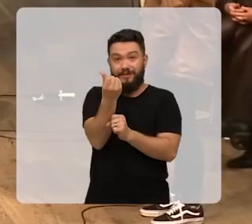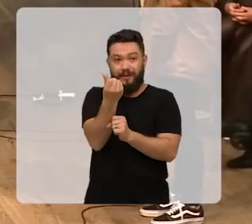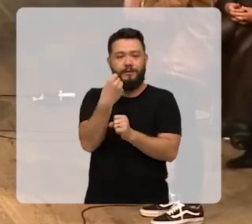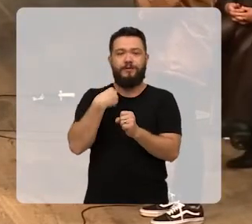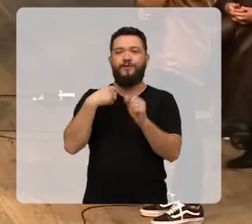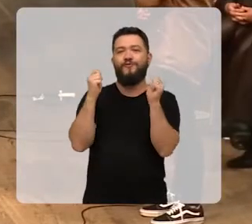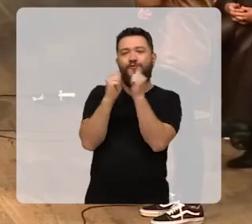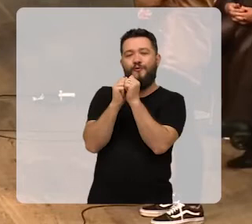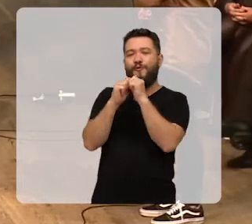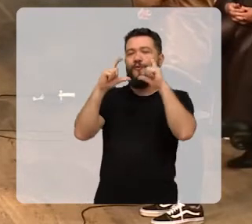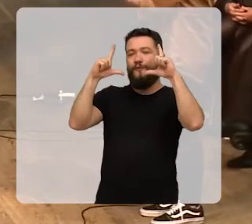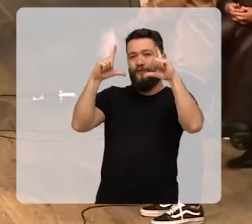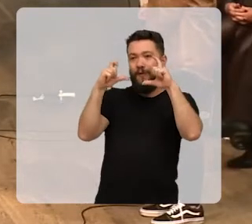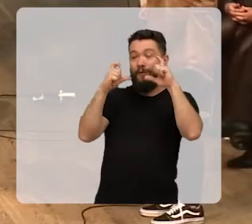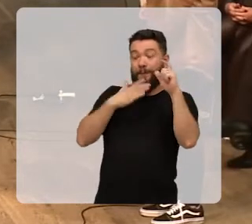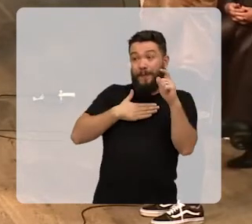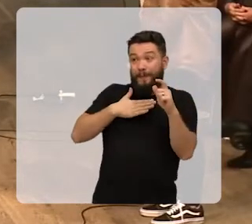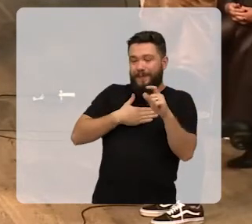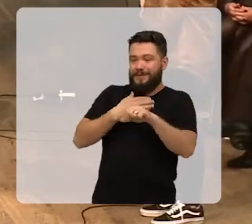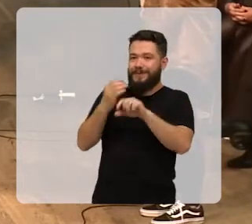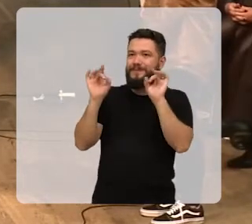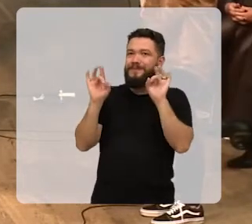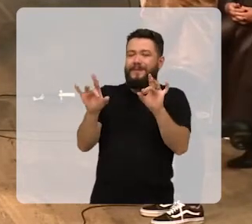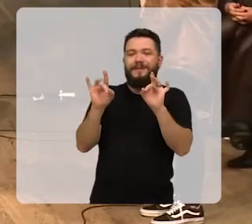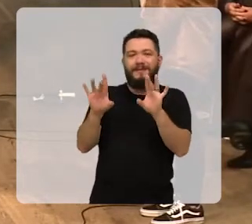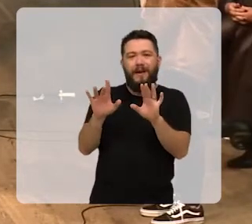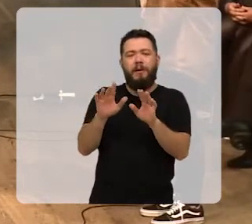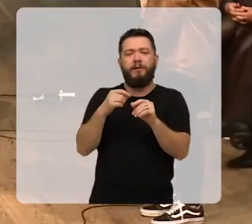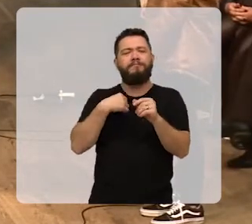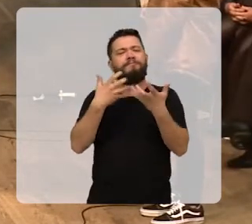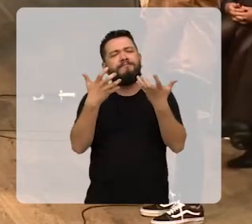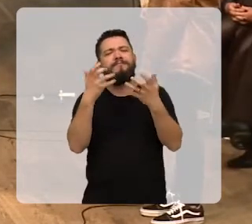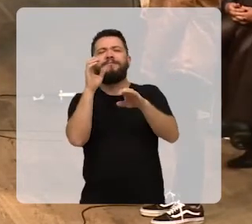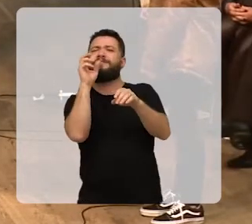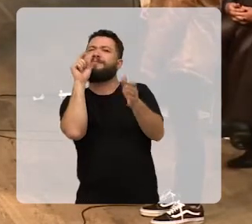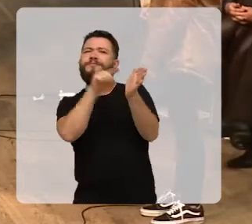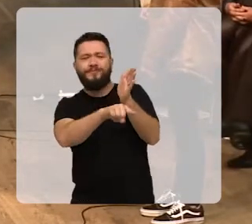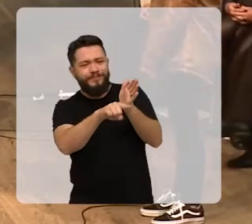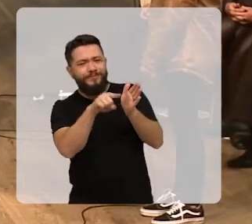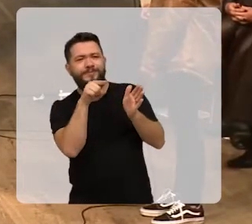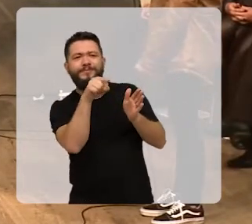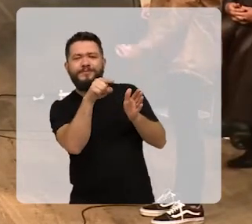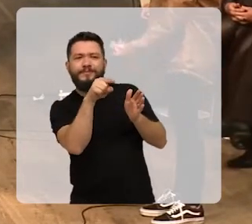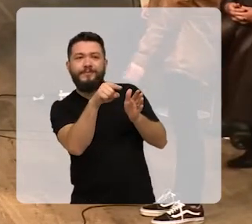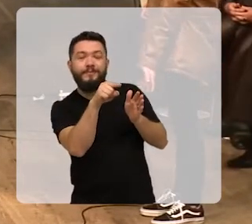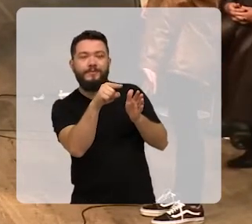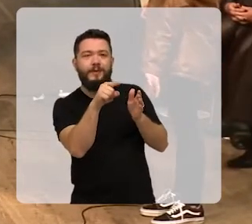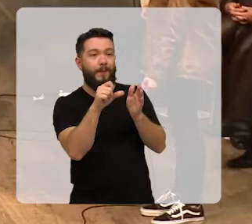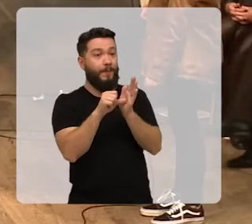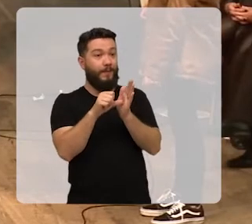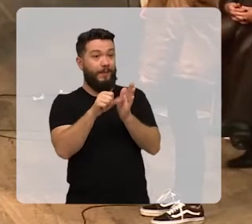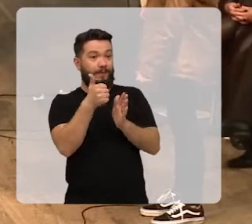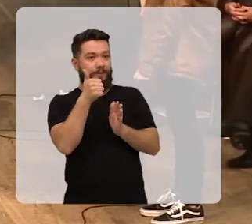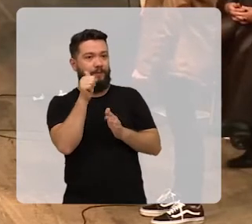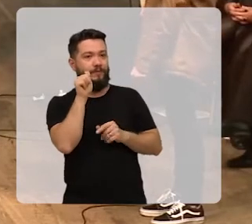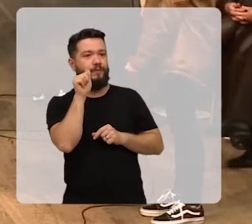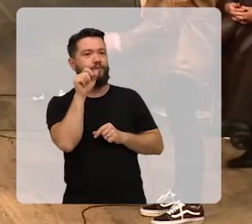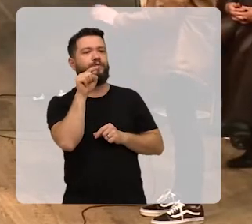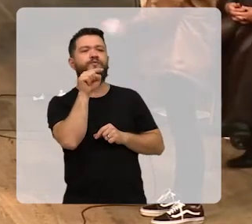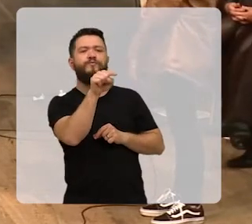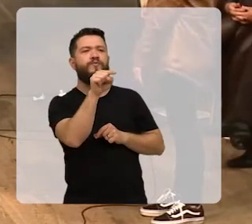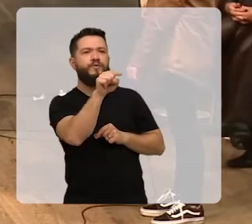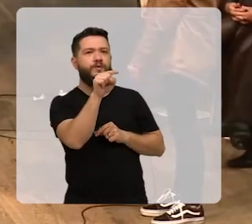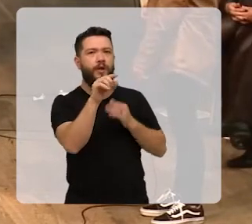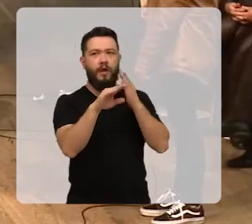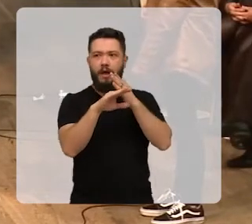com a senhora foi um momento muito especial para mim e eu queria perguntar para a senhora primeiramente qual foi o impacto da senhora ao